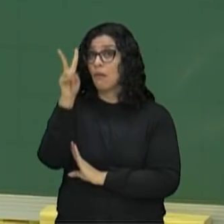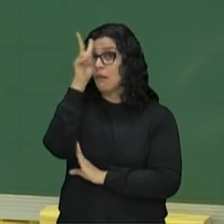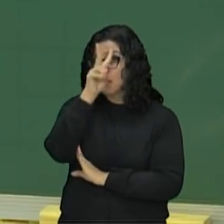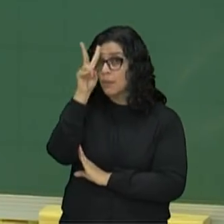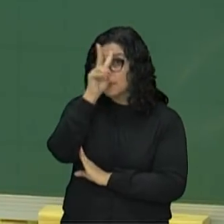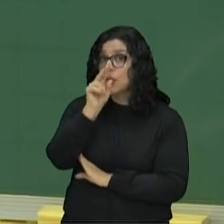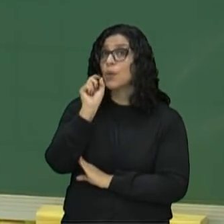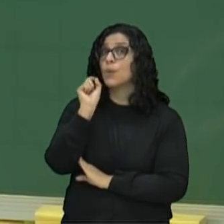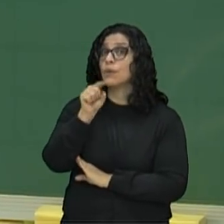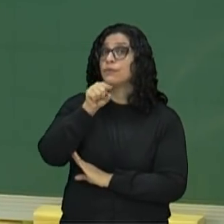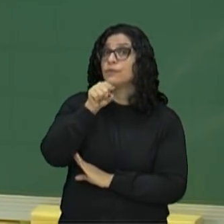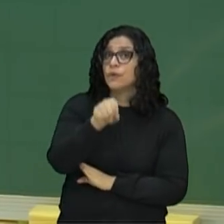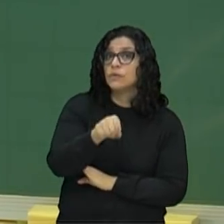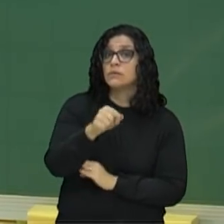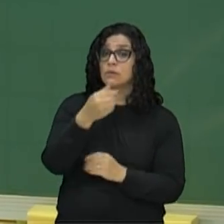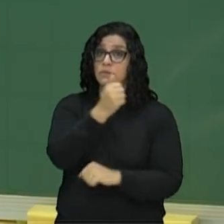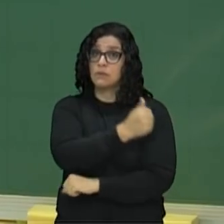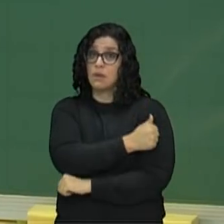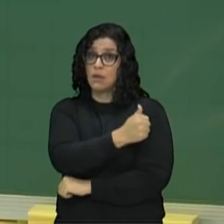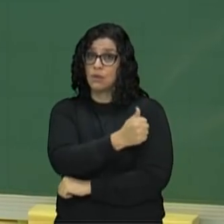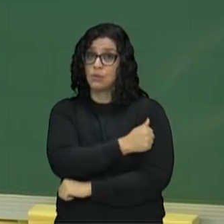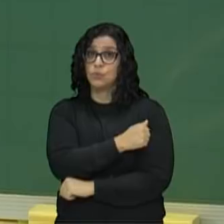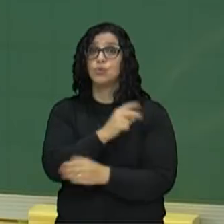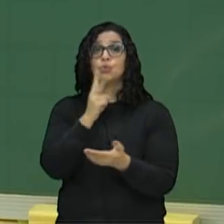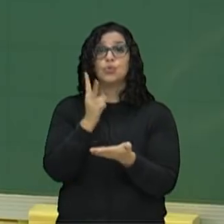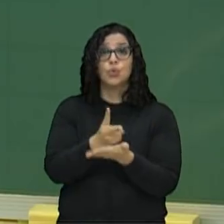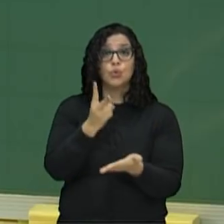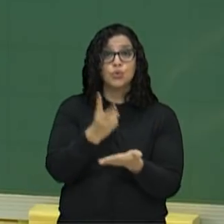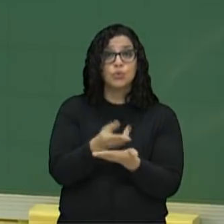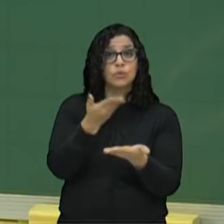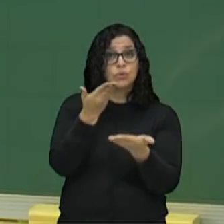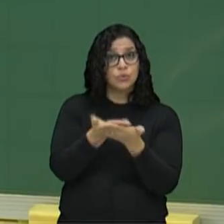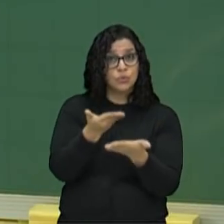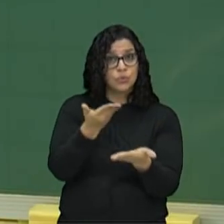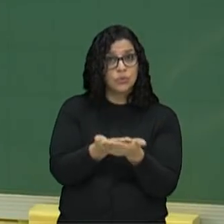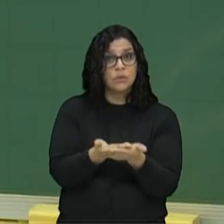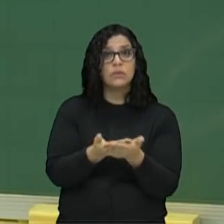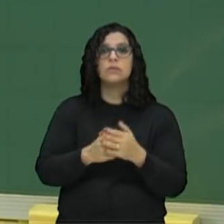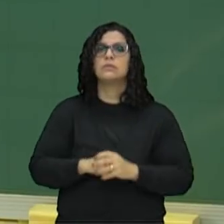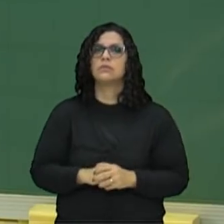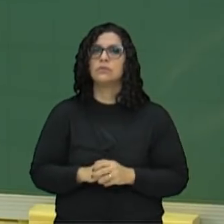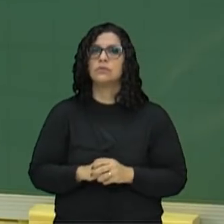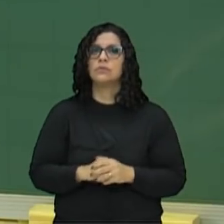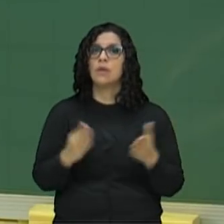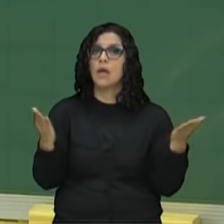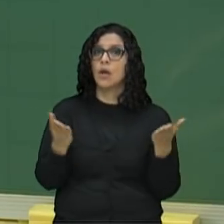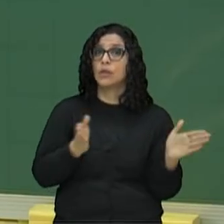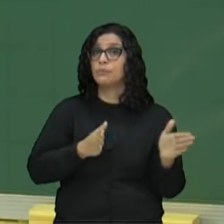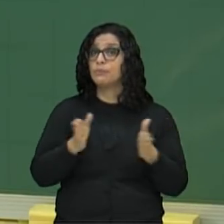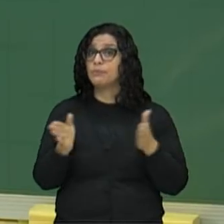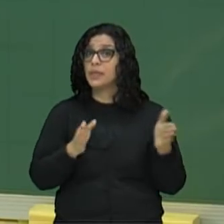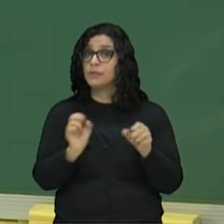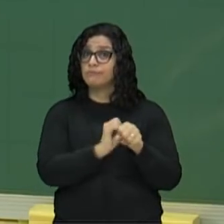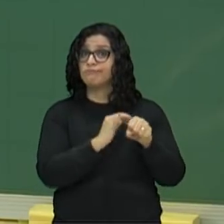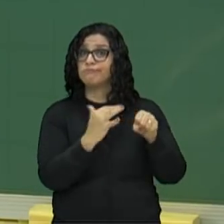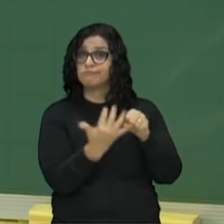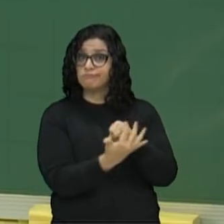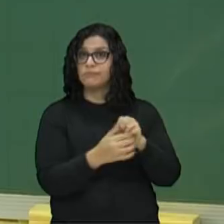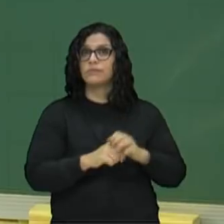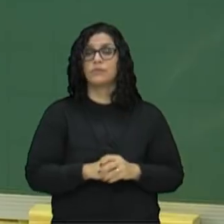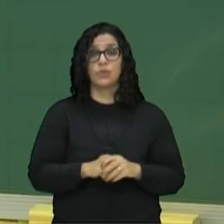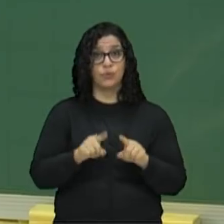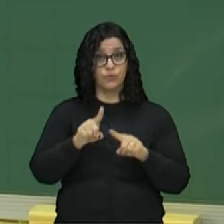lembrar a vocês, estudantes, que continuem os seus estudos durante esse período de